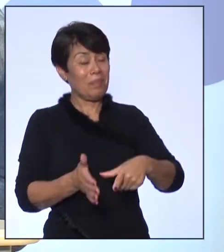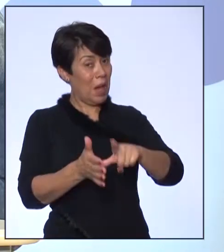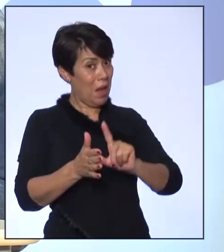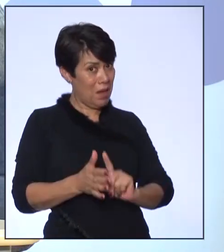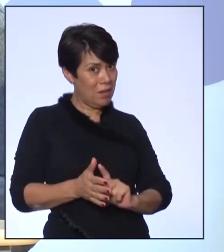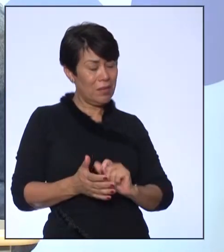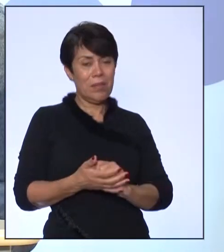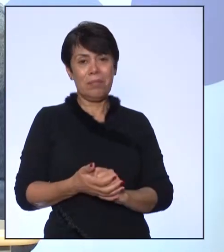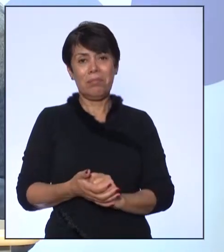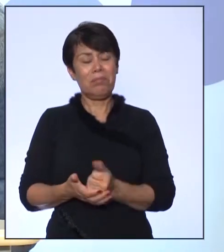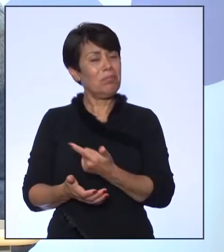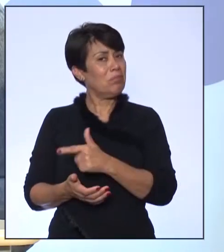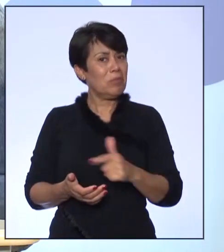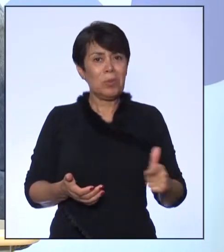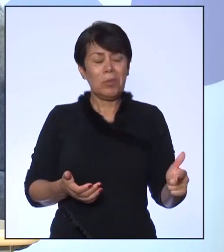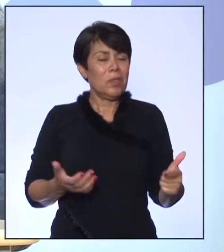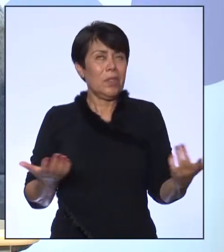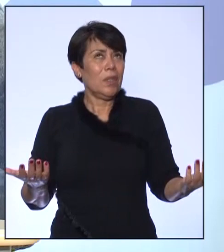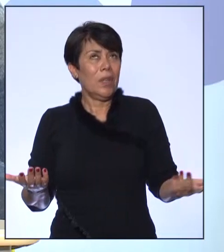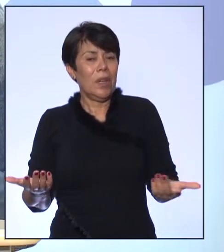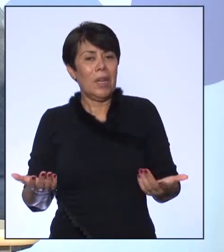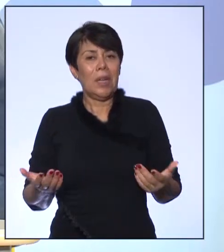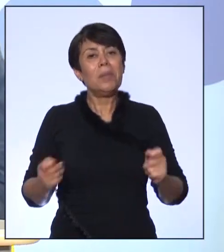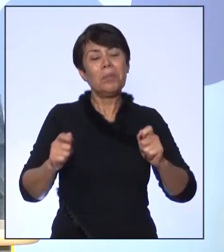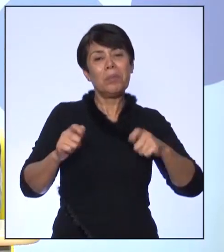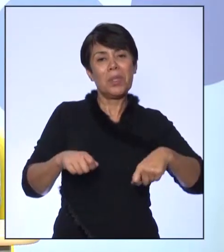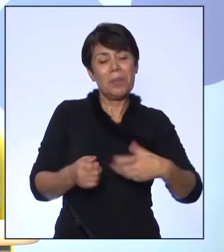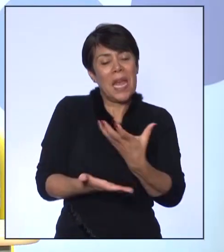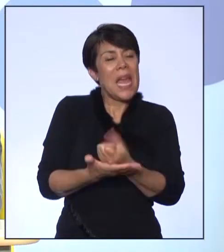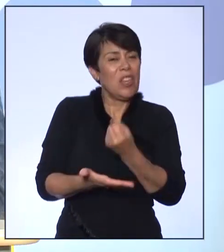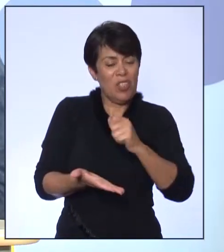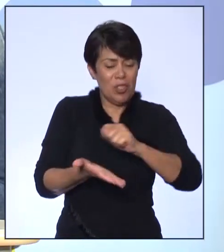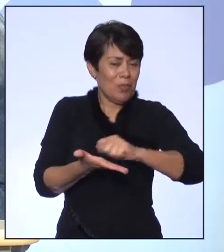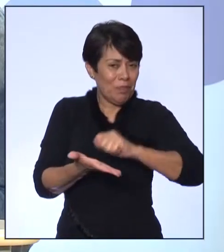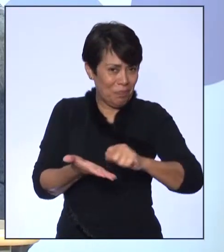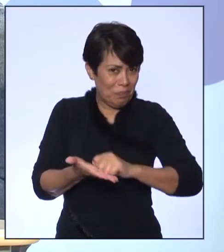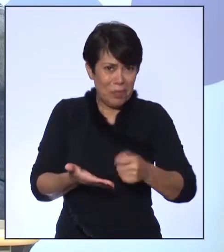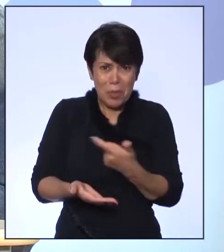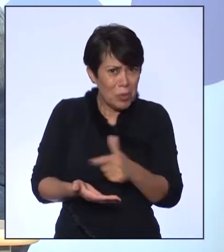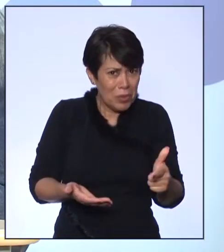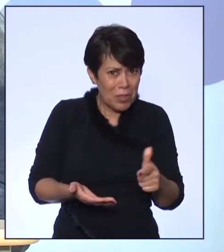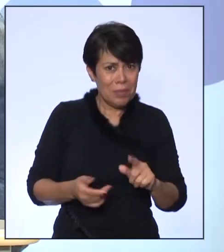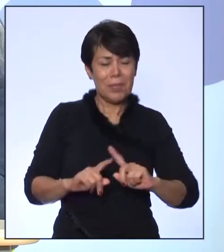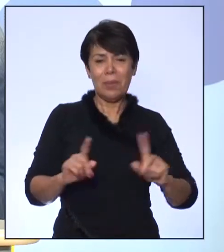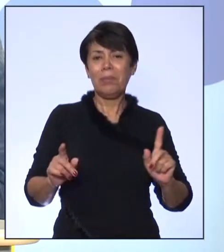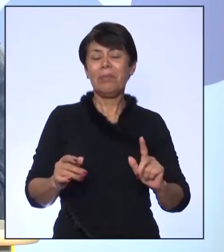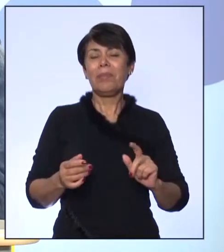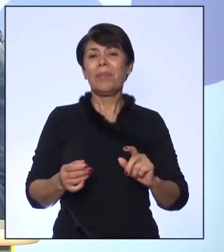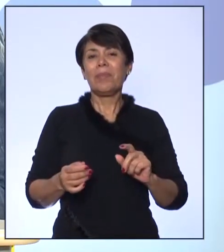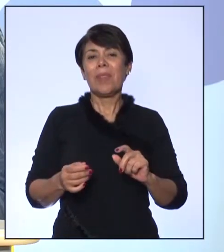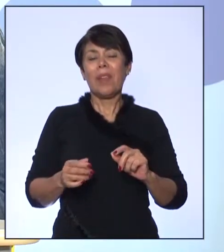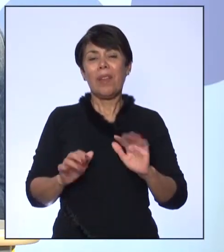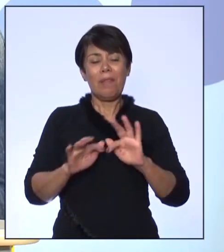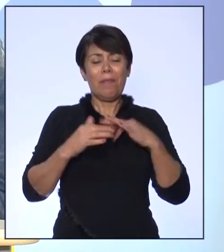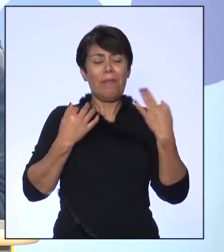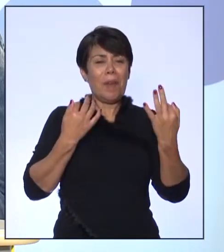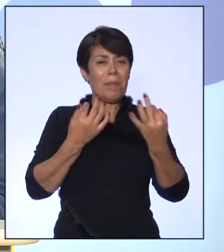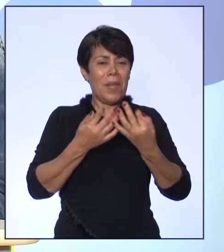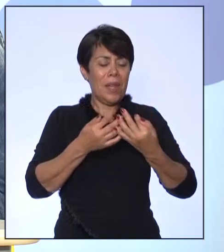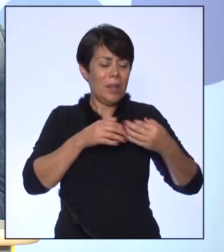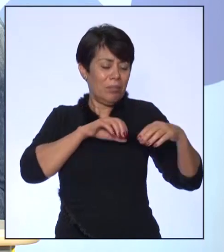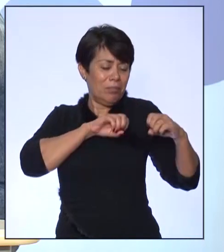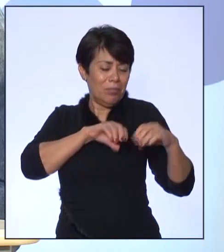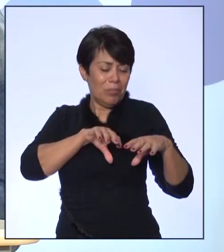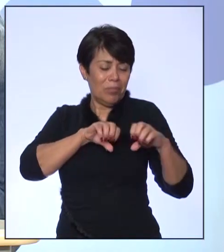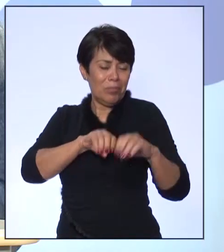estas obras começaram a ser feitas, não existia ainda uma possibilidade de registro delas. Então, elas vão sendo retransmitidas de geração em